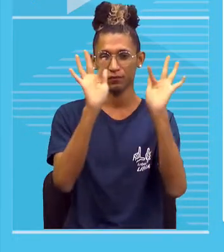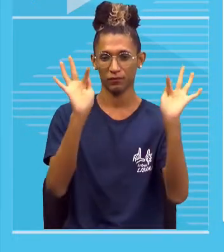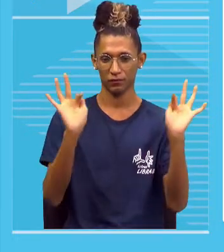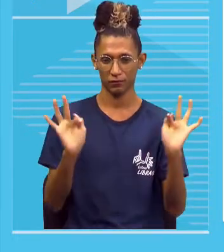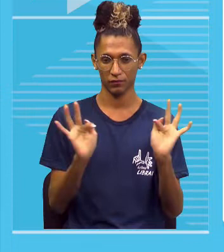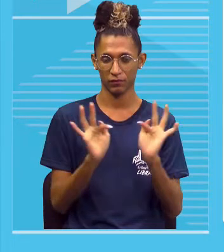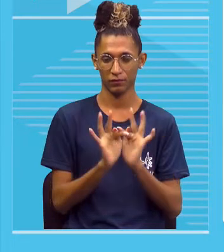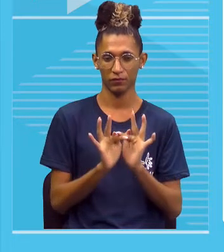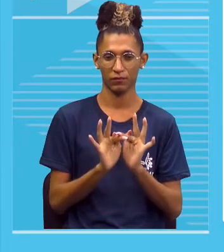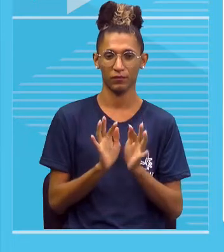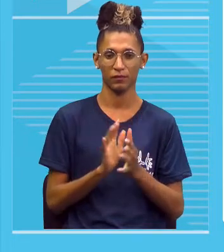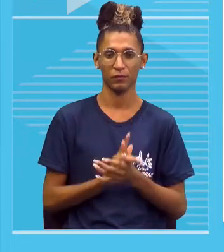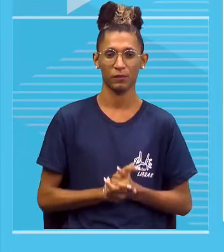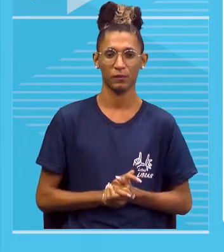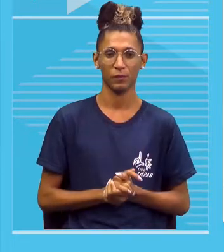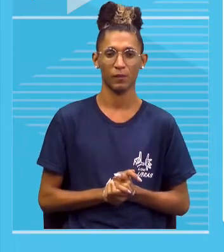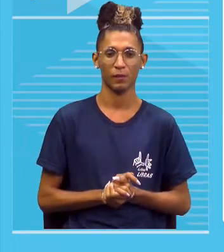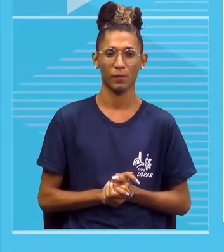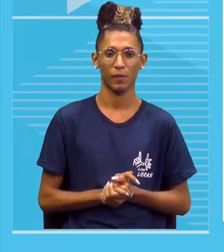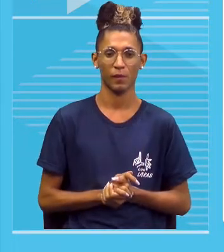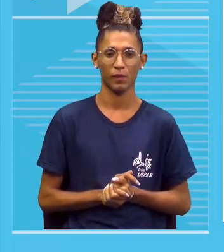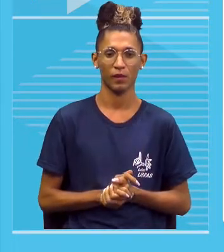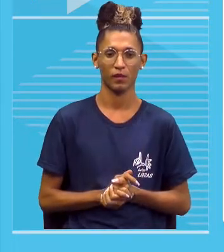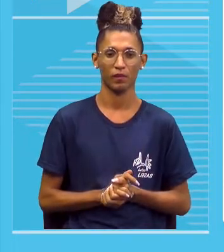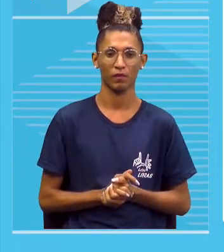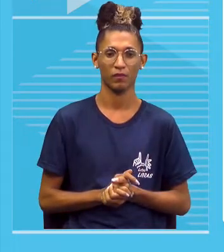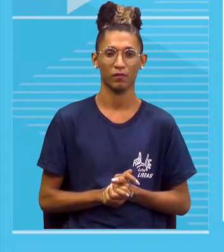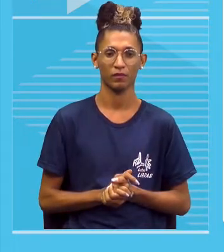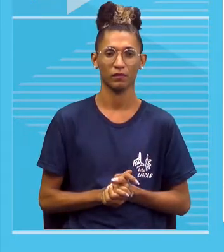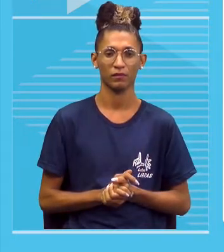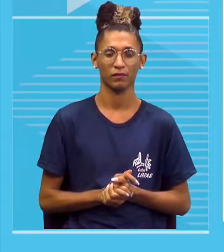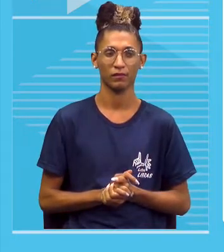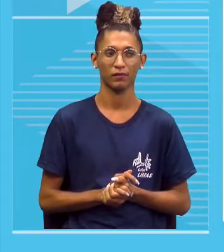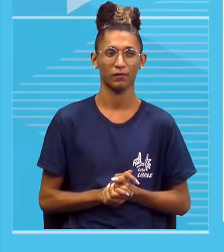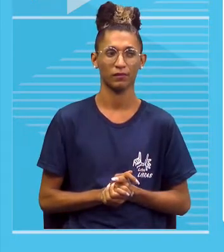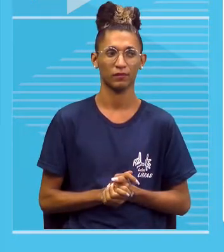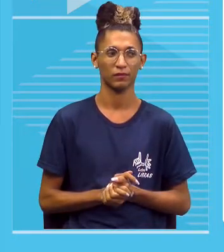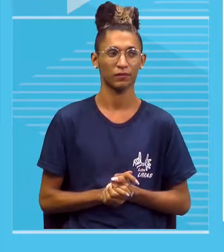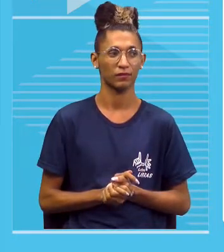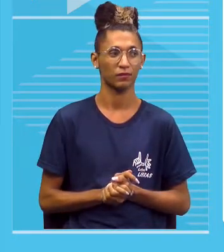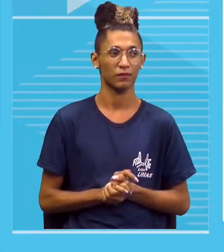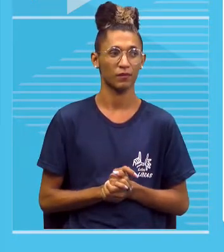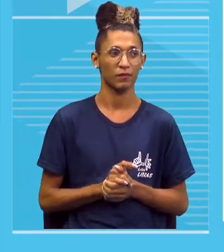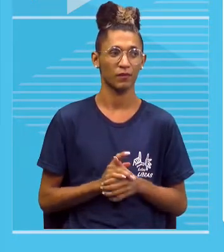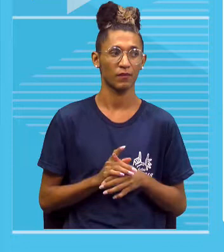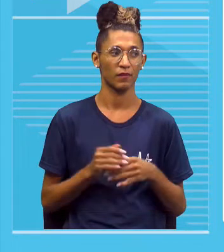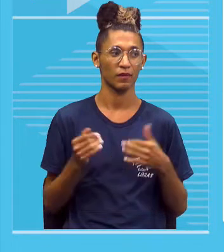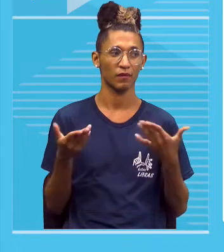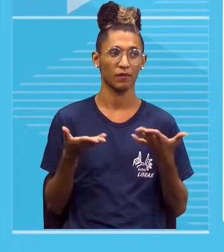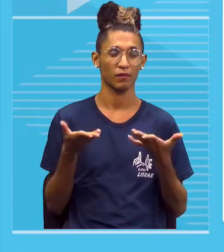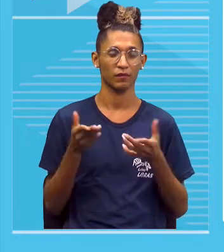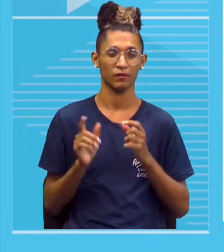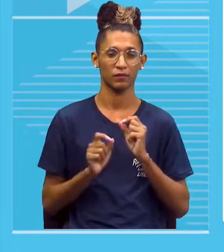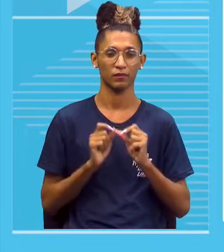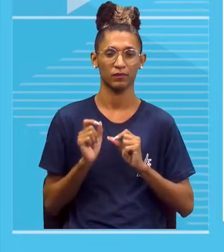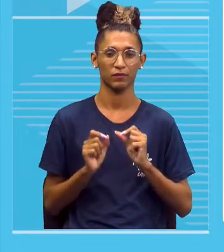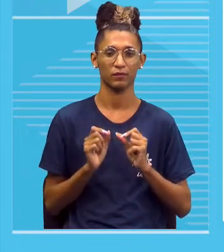menos o sinal quadrado de X Tá certo vamos fazer